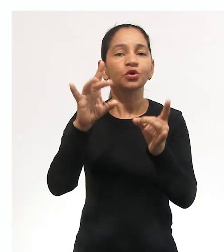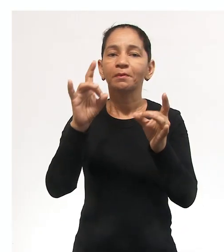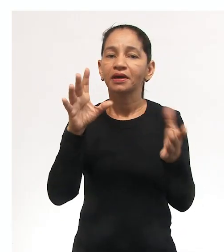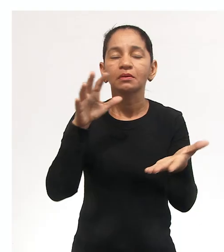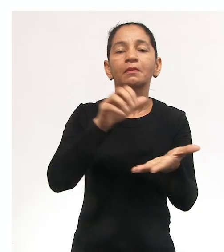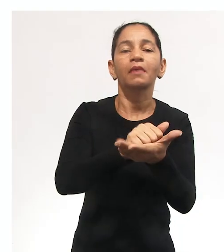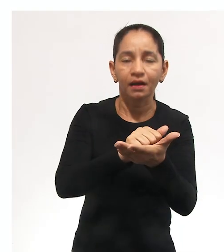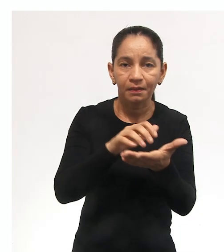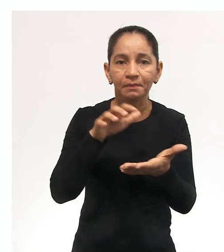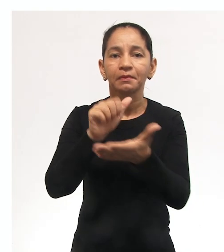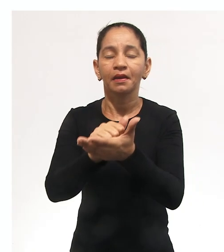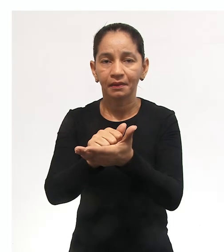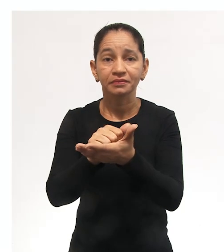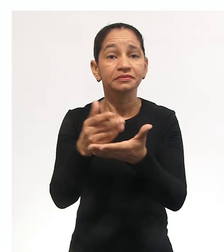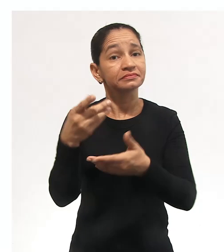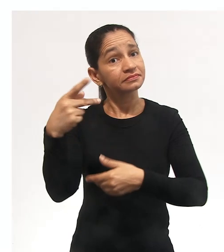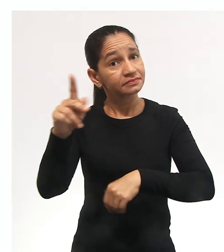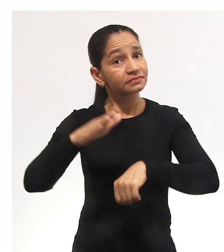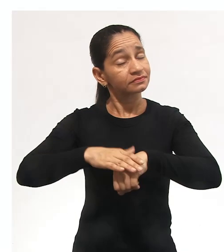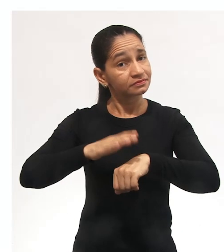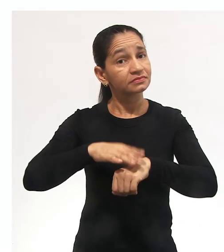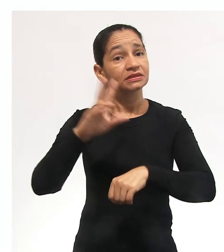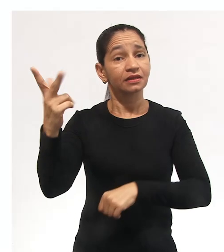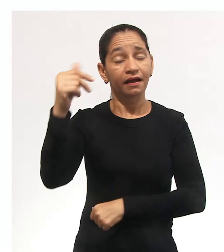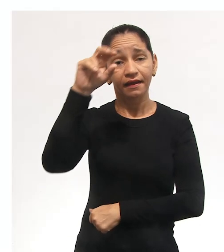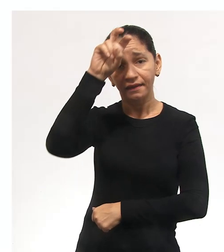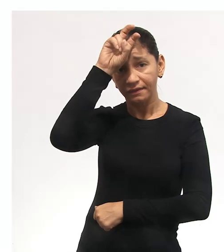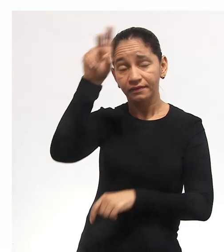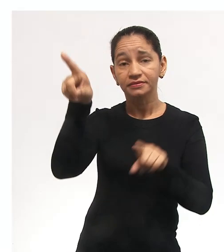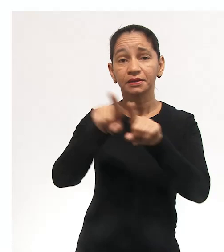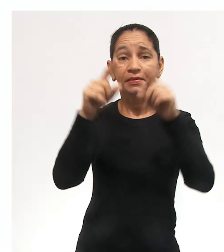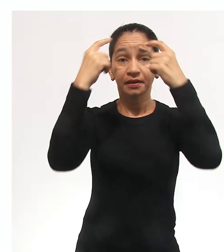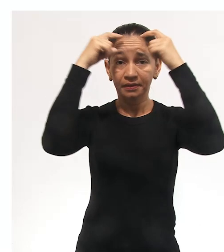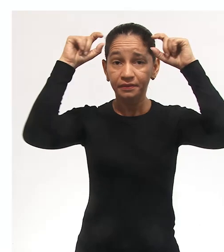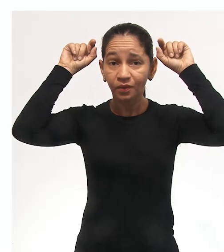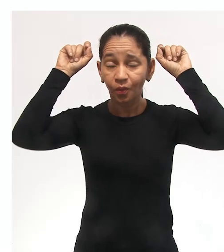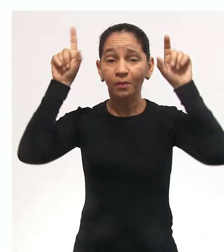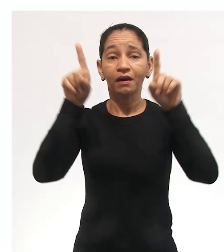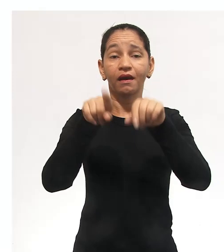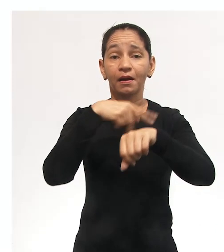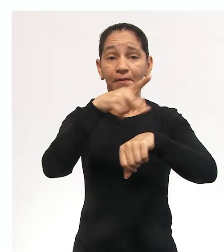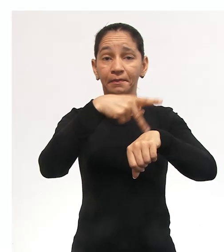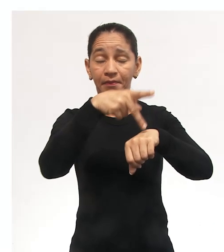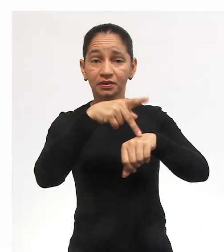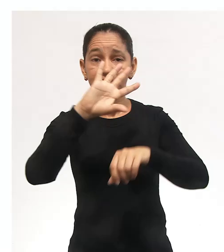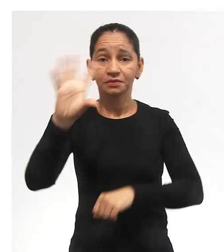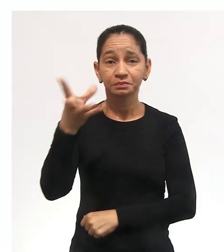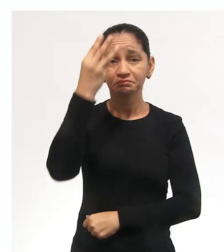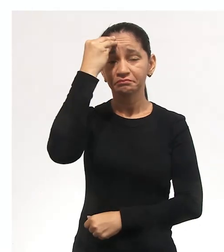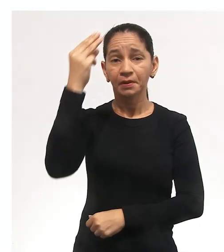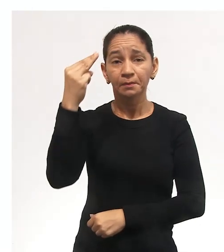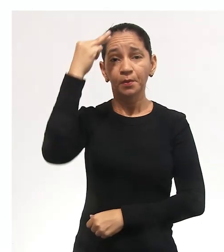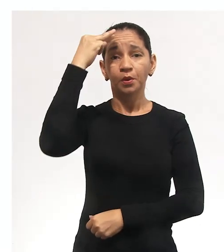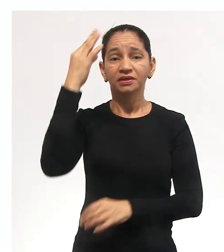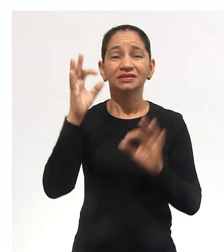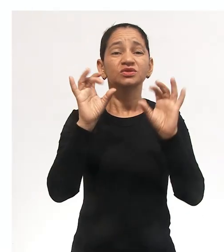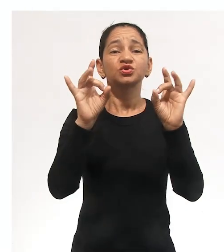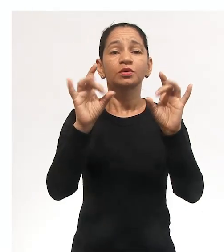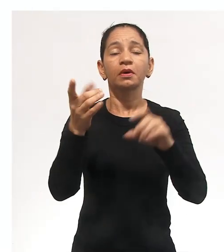e cuneiformes. Grécia e Roma trabalhavam com a questão da memorização e